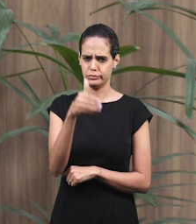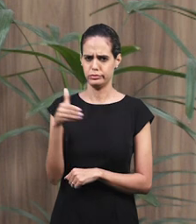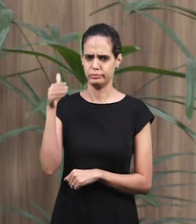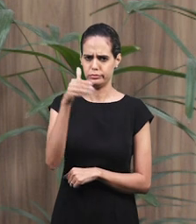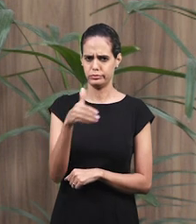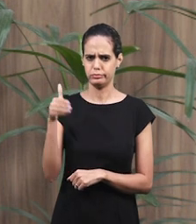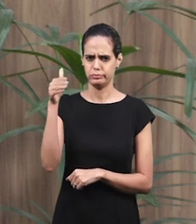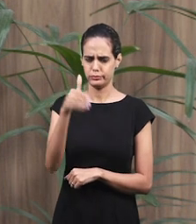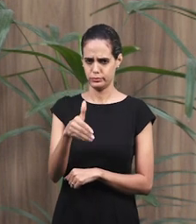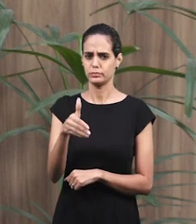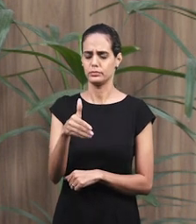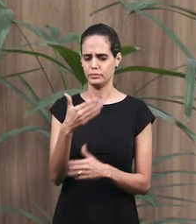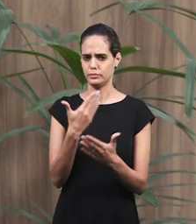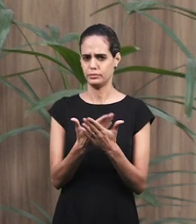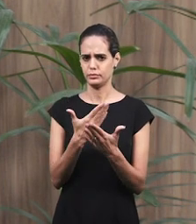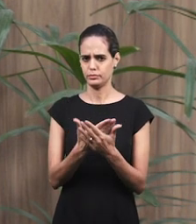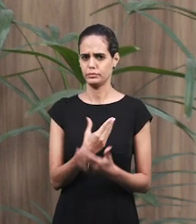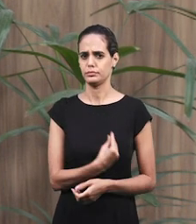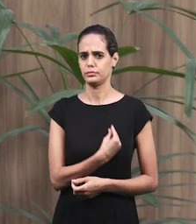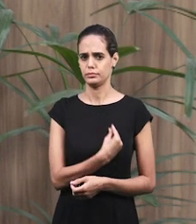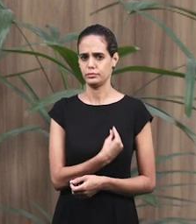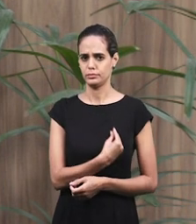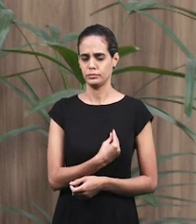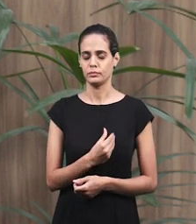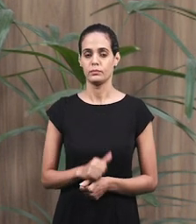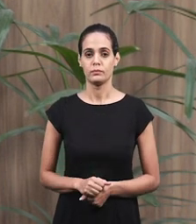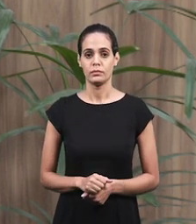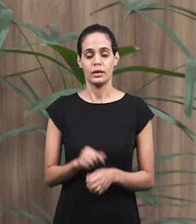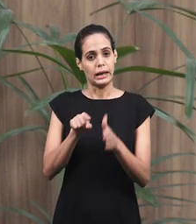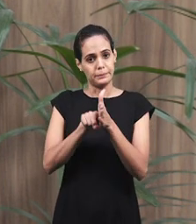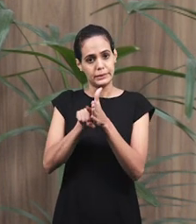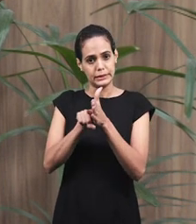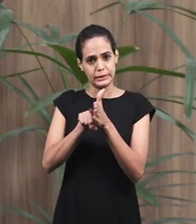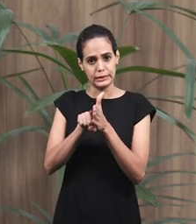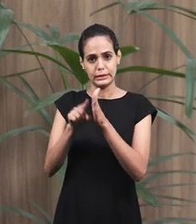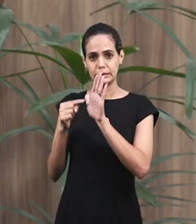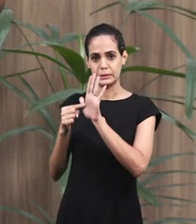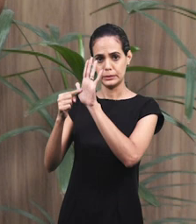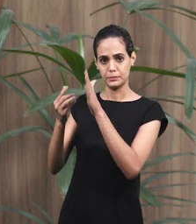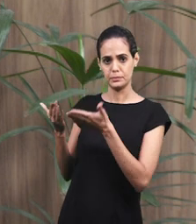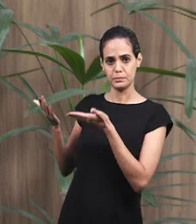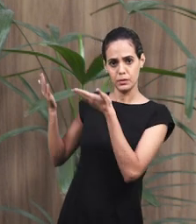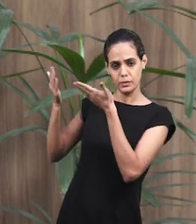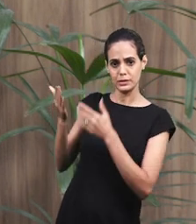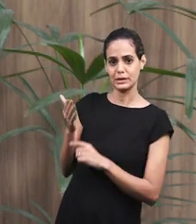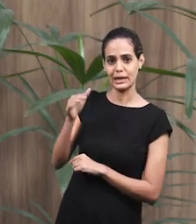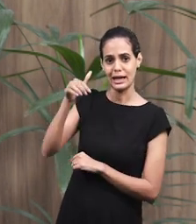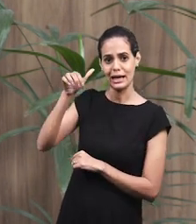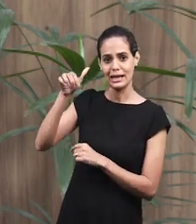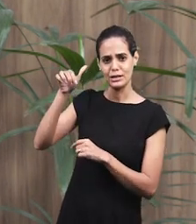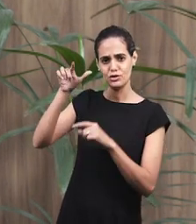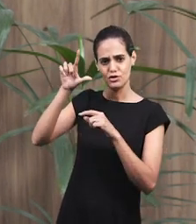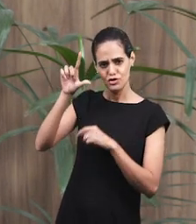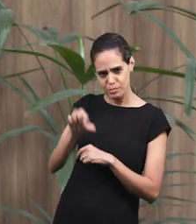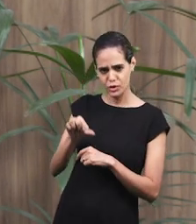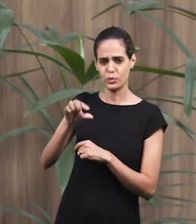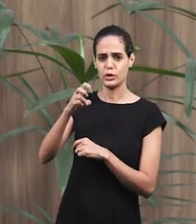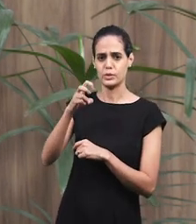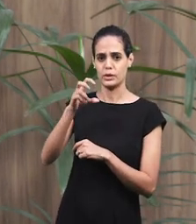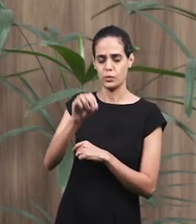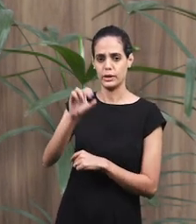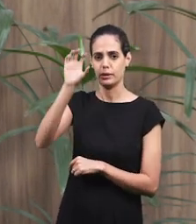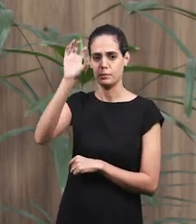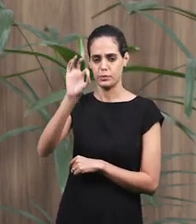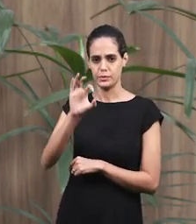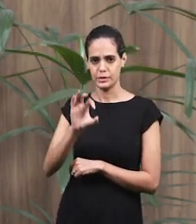de uma frequência de estudos. Por esses motivos, a pesquisa indica que diminuiu em